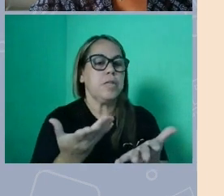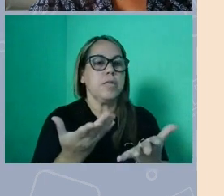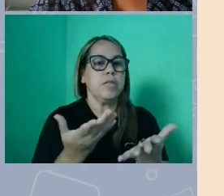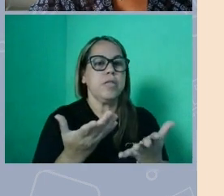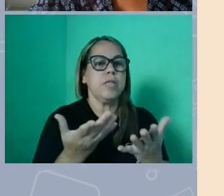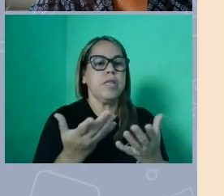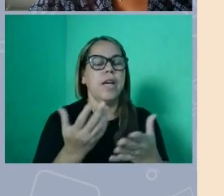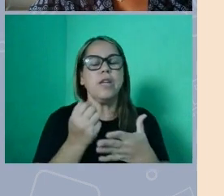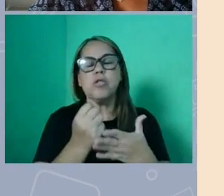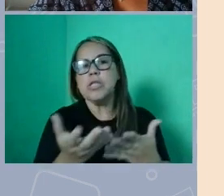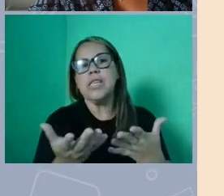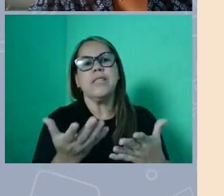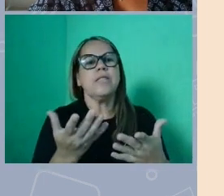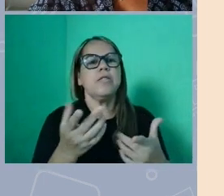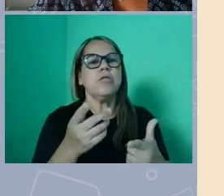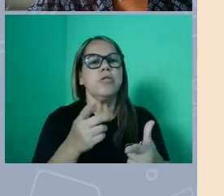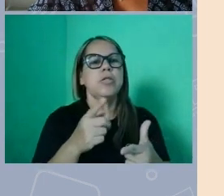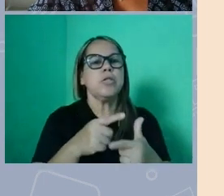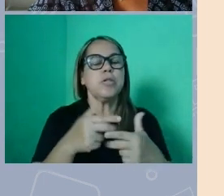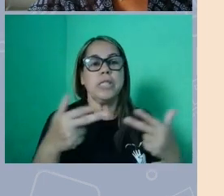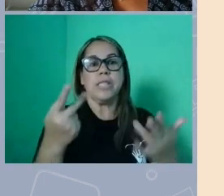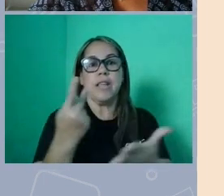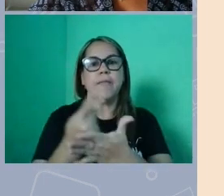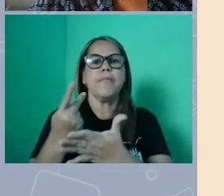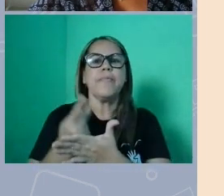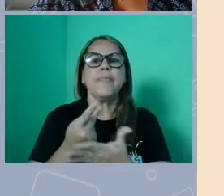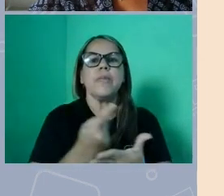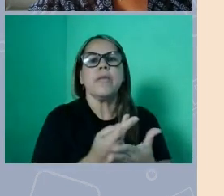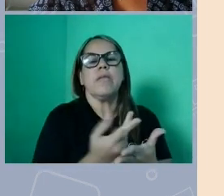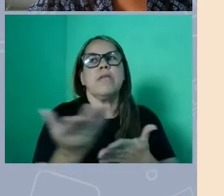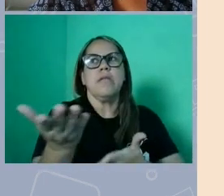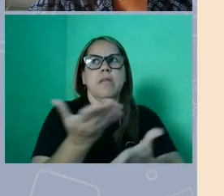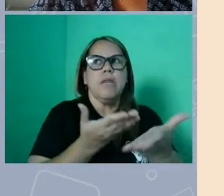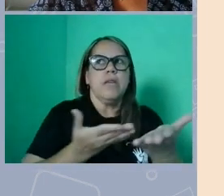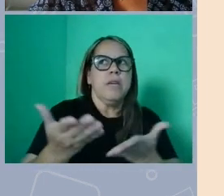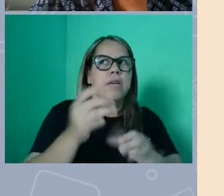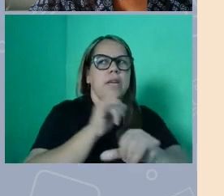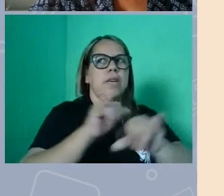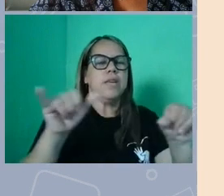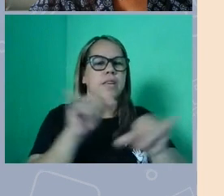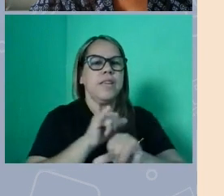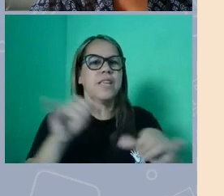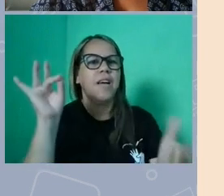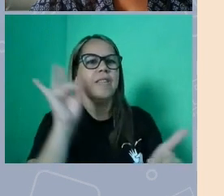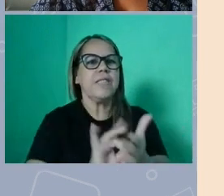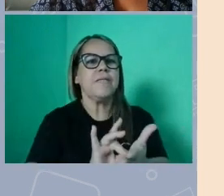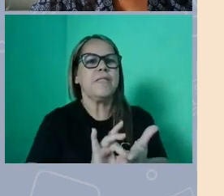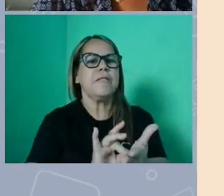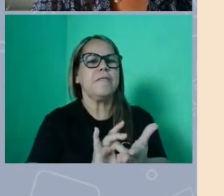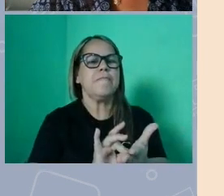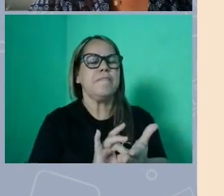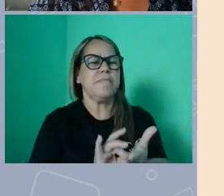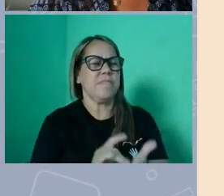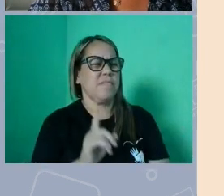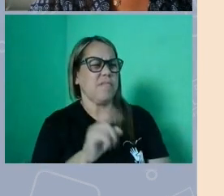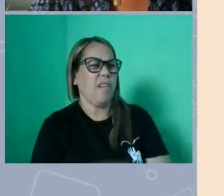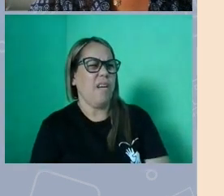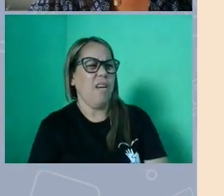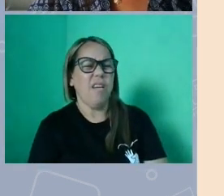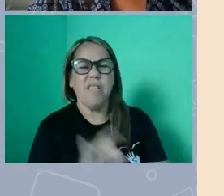aos seus usuários o compartilhamento apenas de notícias e fatos verídicos hum será